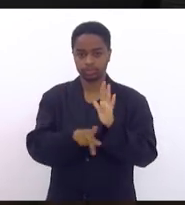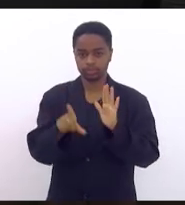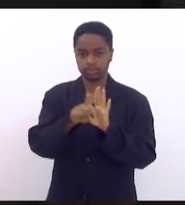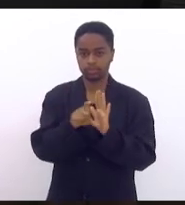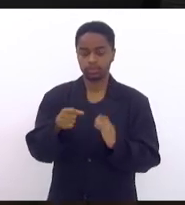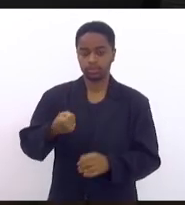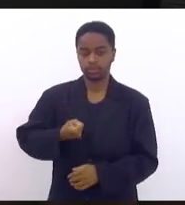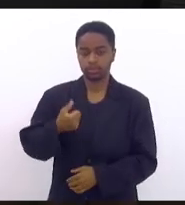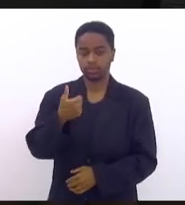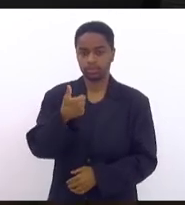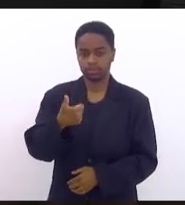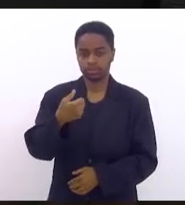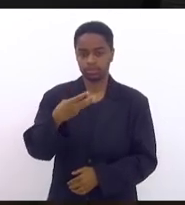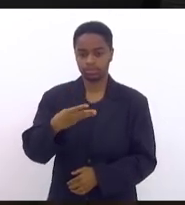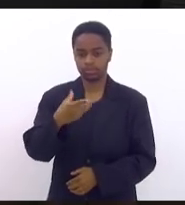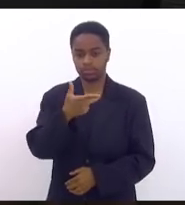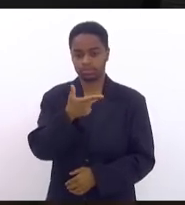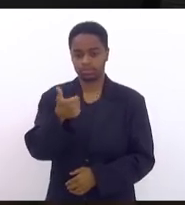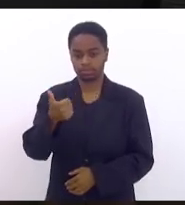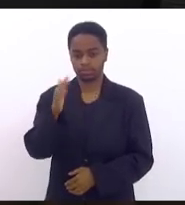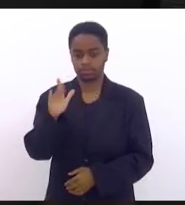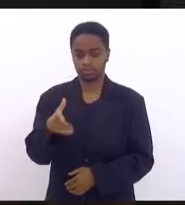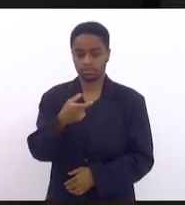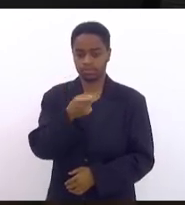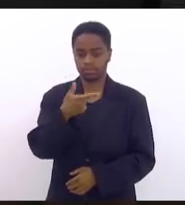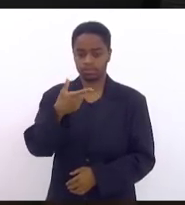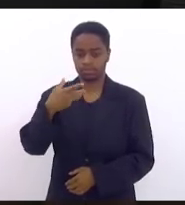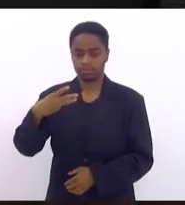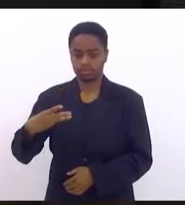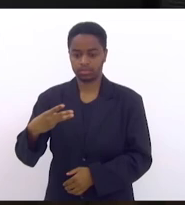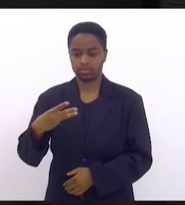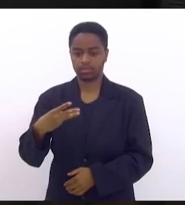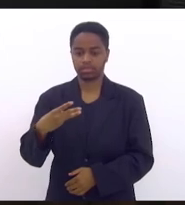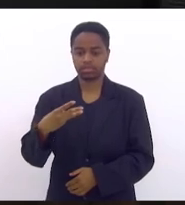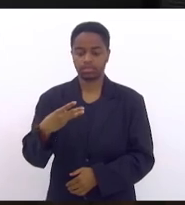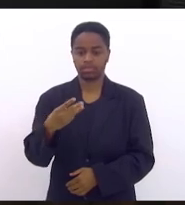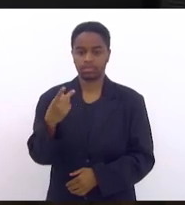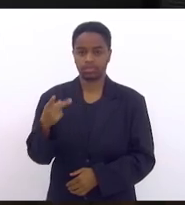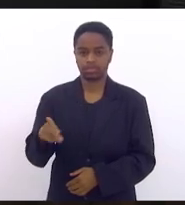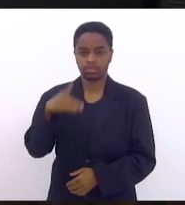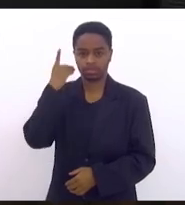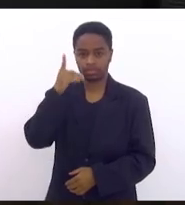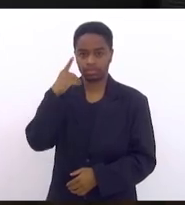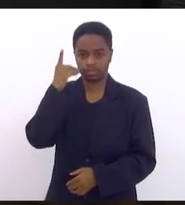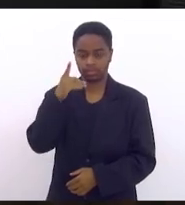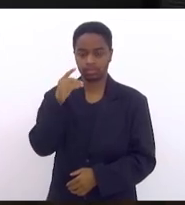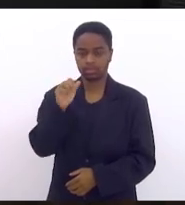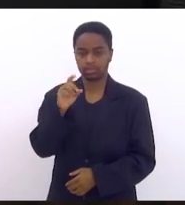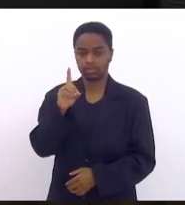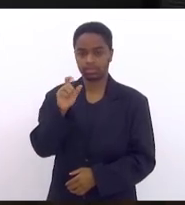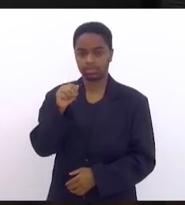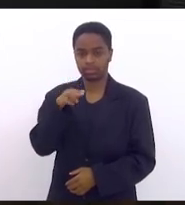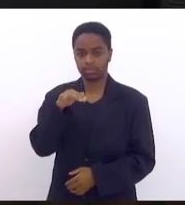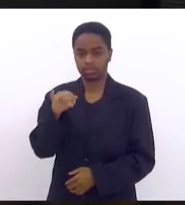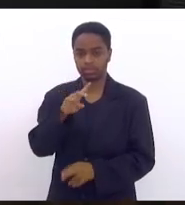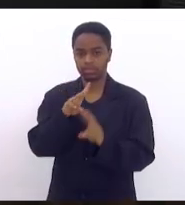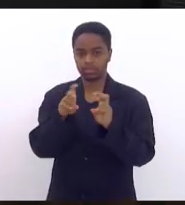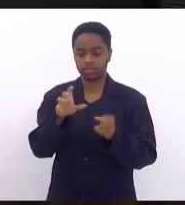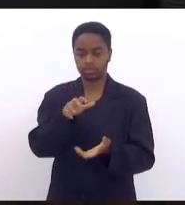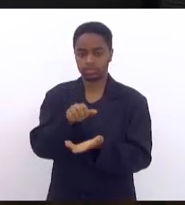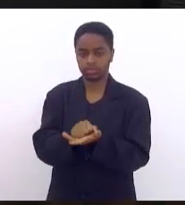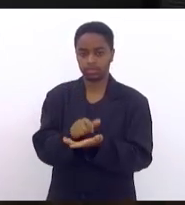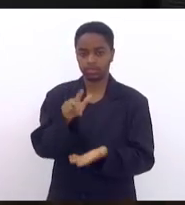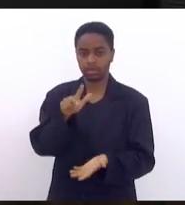número 1321 de 2023, de autoria da deputada Dani Monteiro, que institui programa de registro de patrimônio vivo da